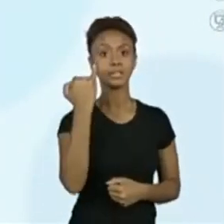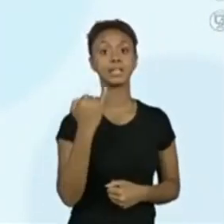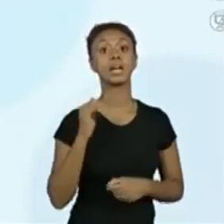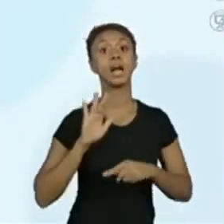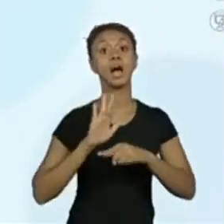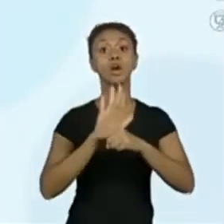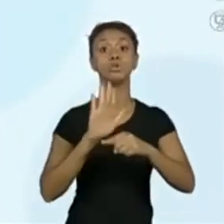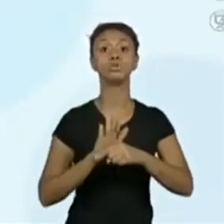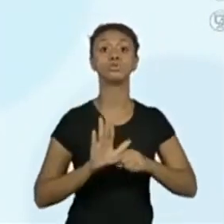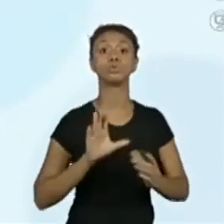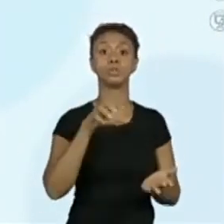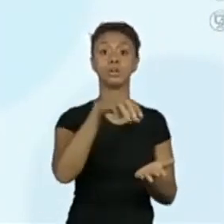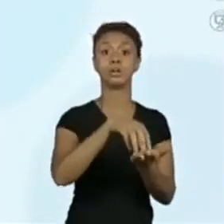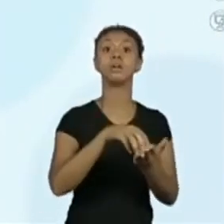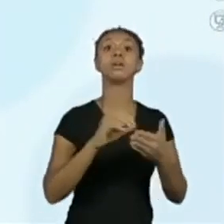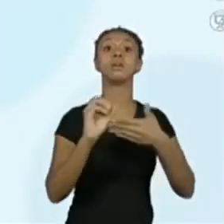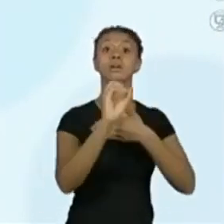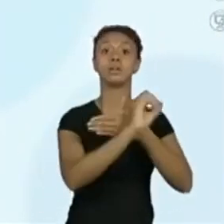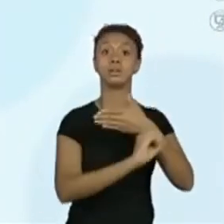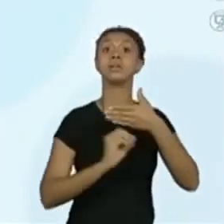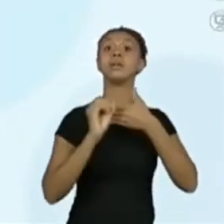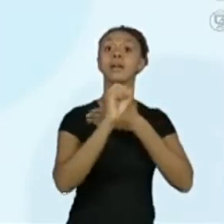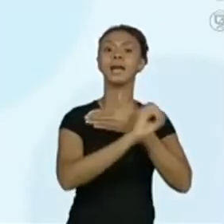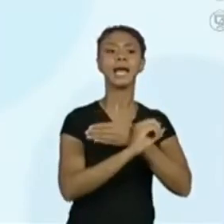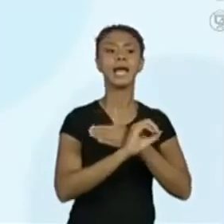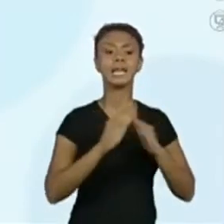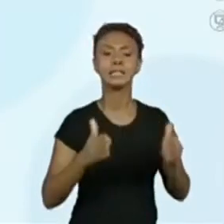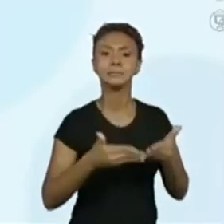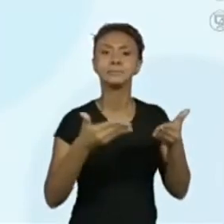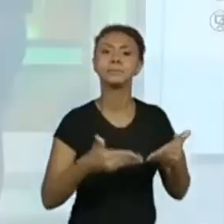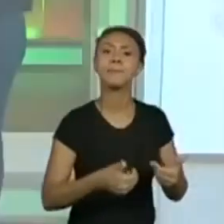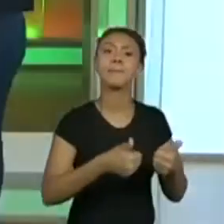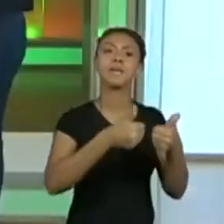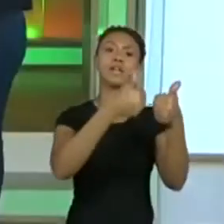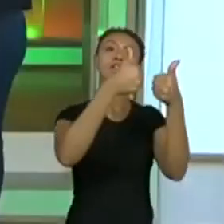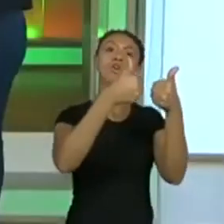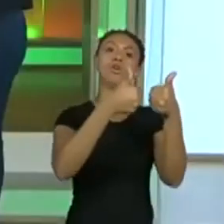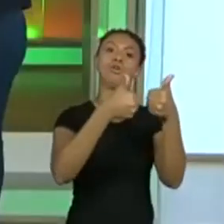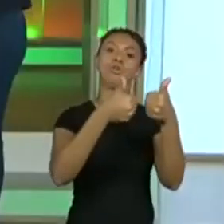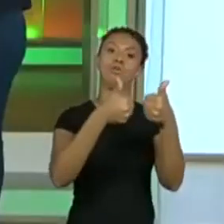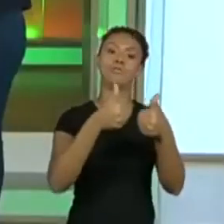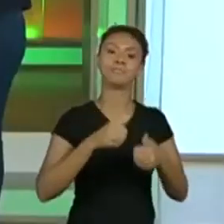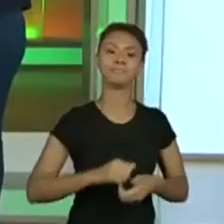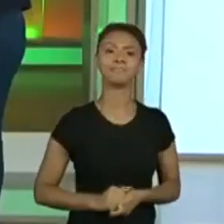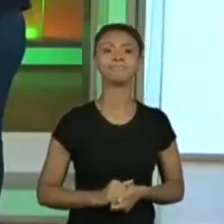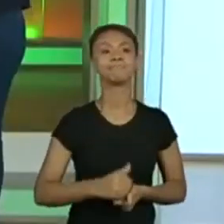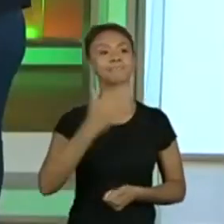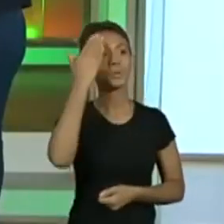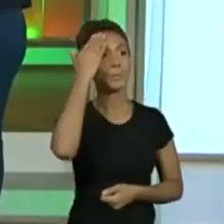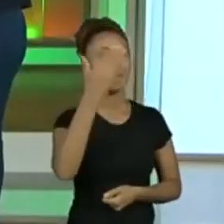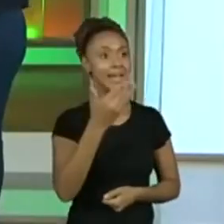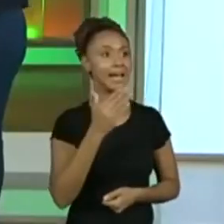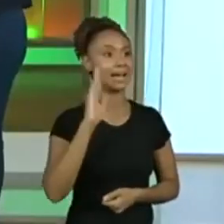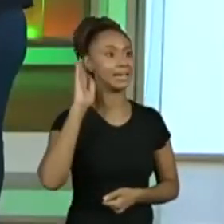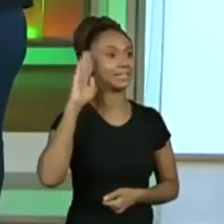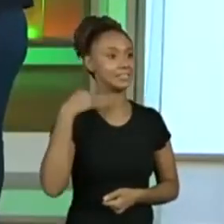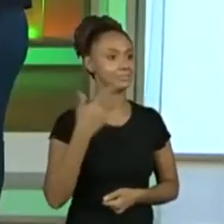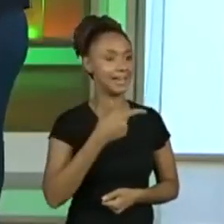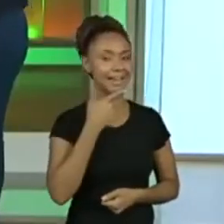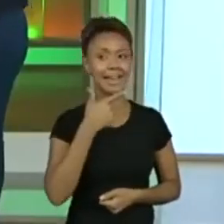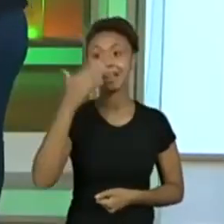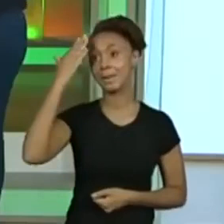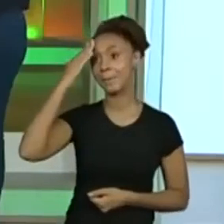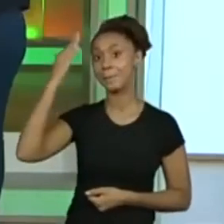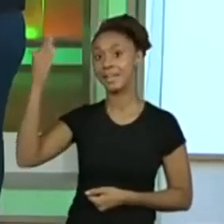Centro de Mídia procure cada vez mais melhorar e contribuir com o trabalho de vocês. Muito obrigada, professora Kelly. Obrigada.